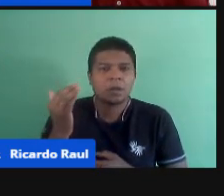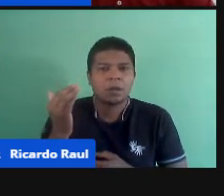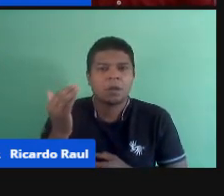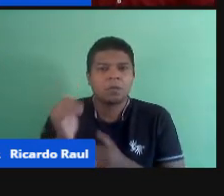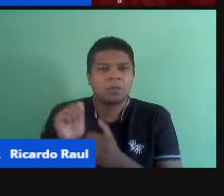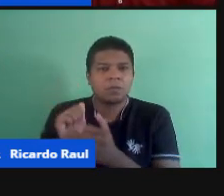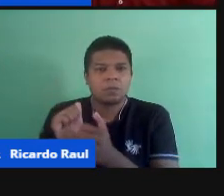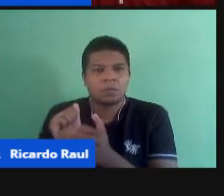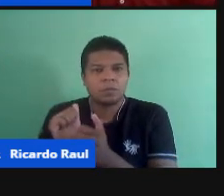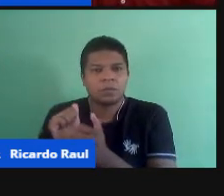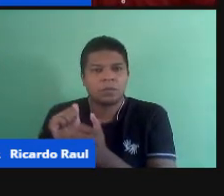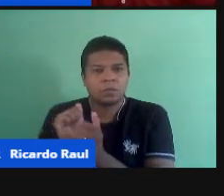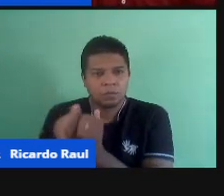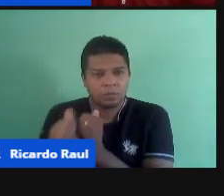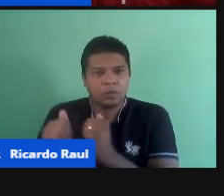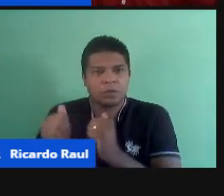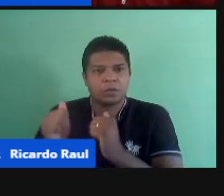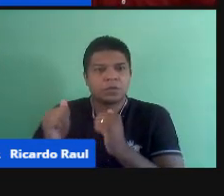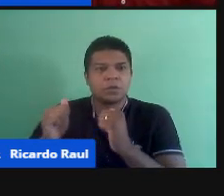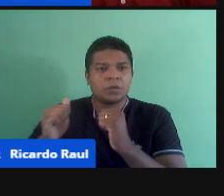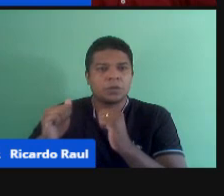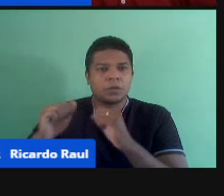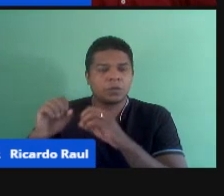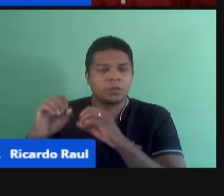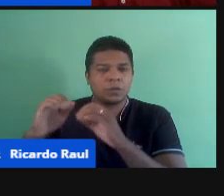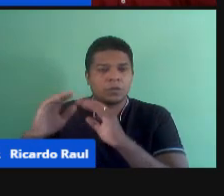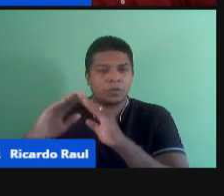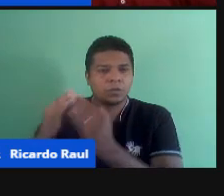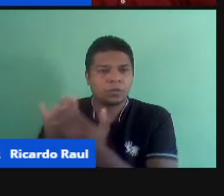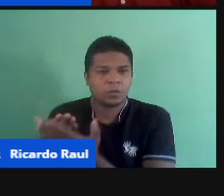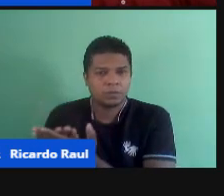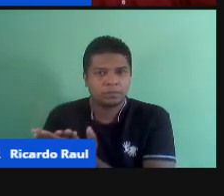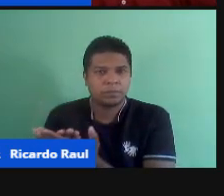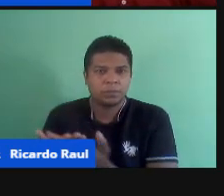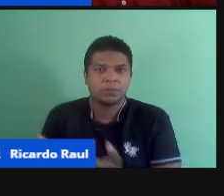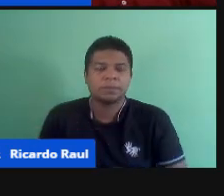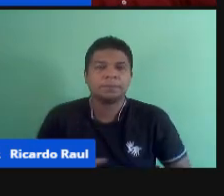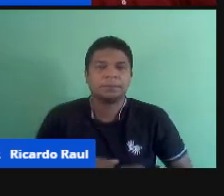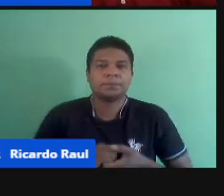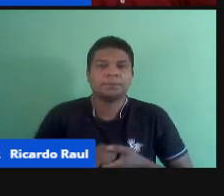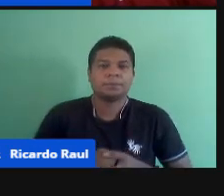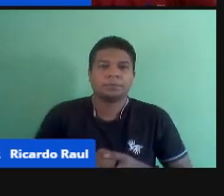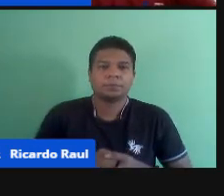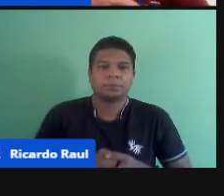escolar. Bom, esse esporte escolar